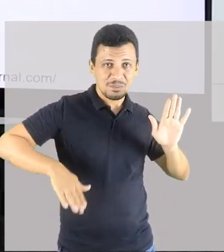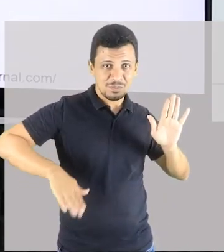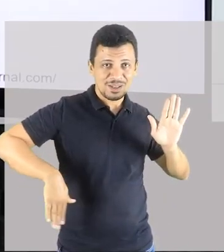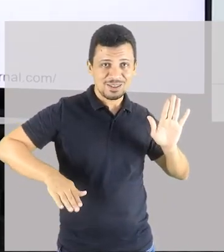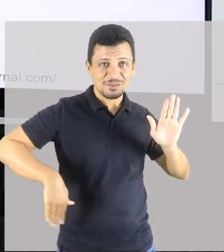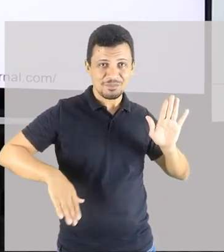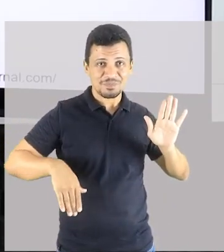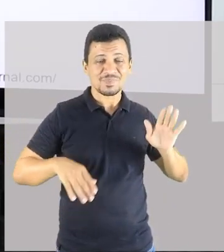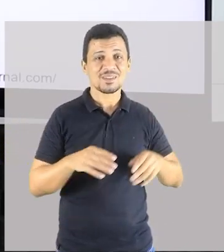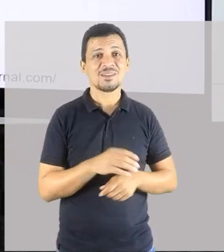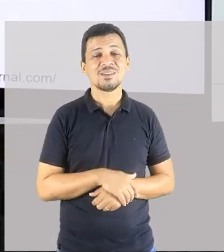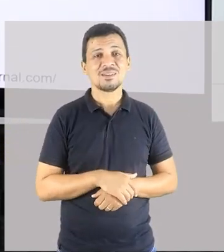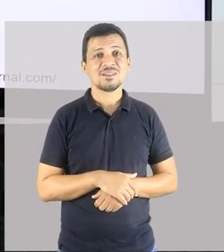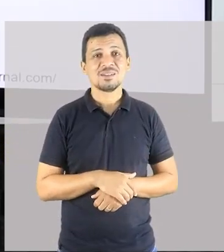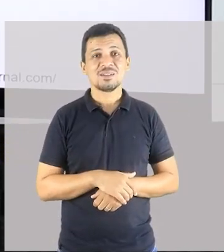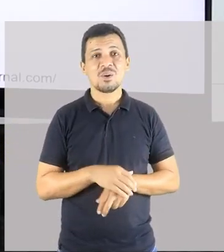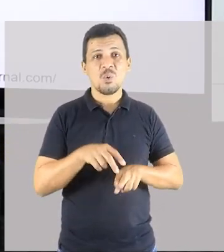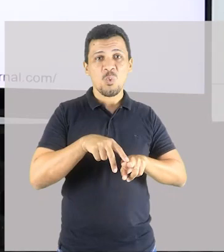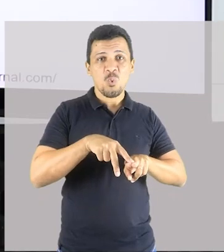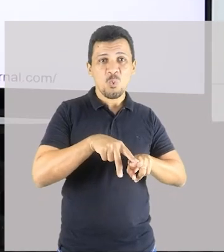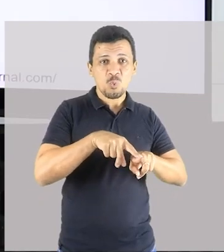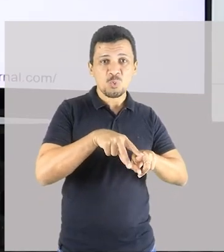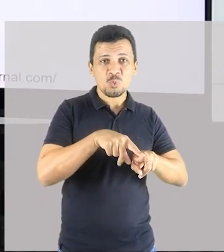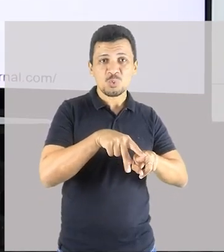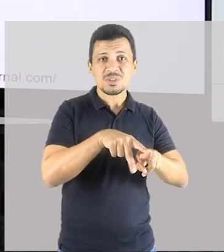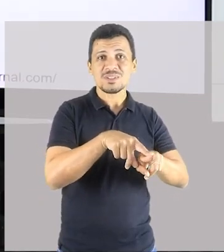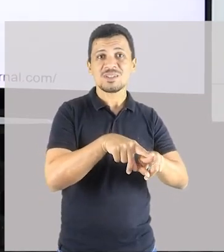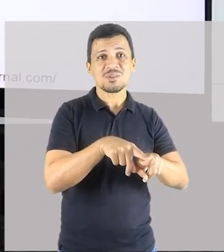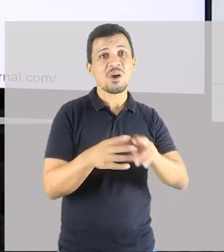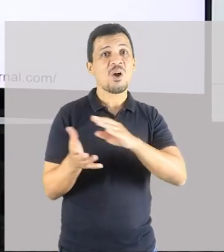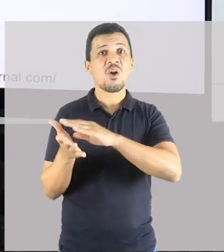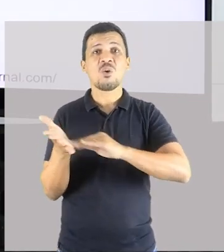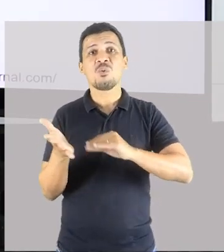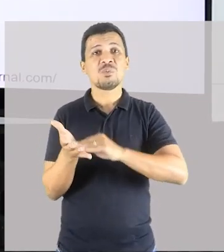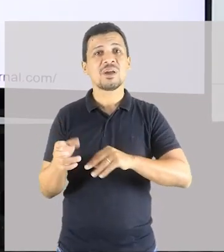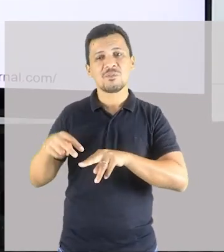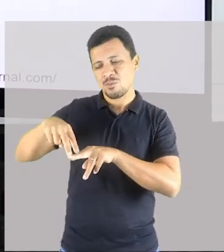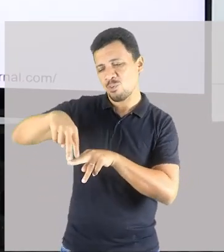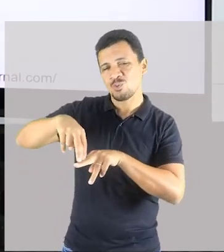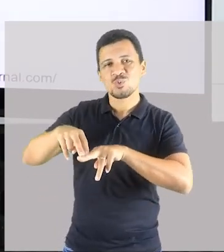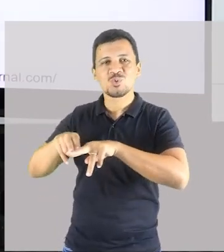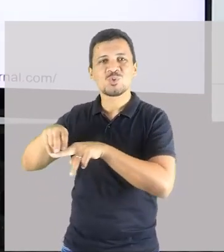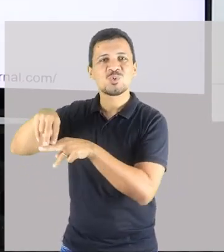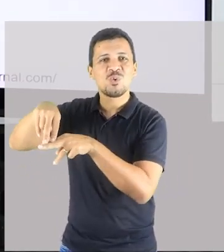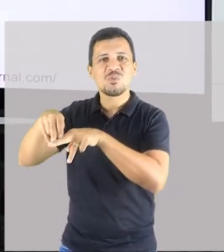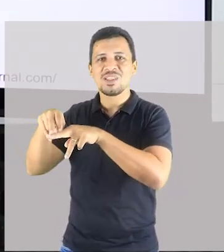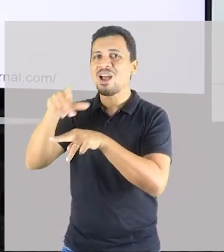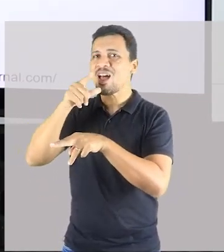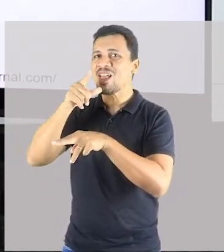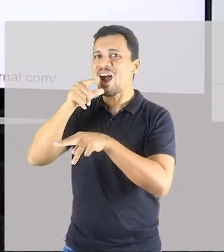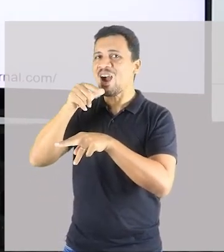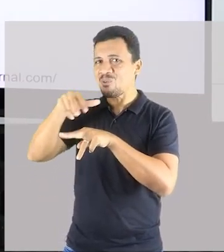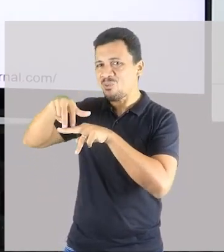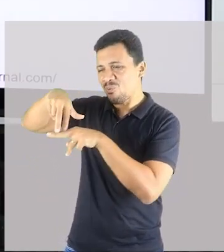praiana, o skate ele deriva do surf. E aí vão ter